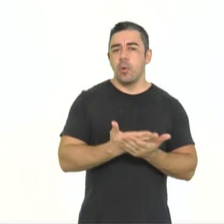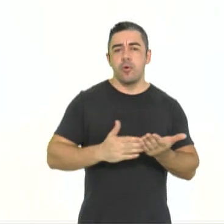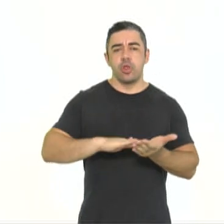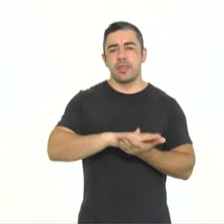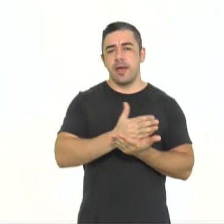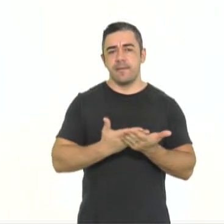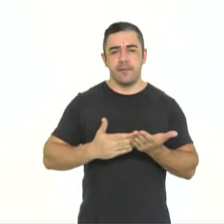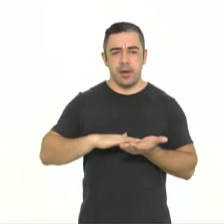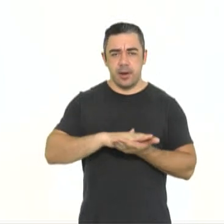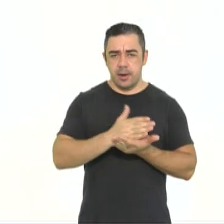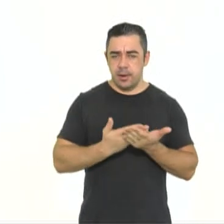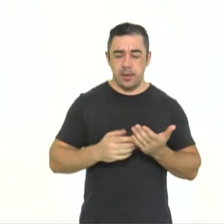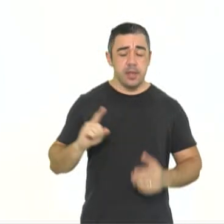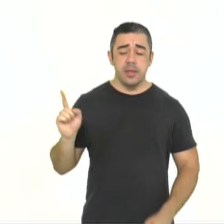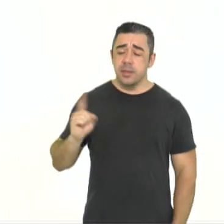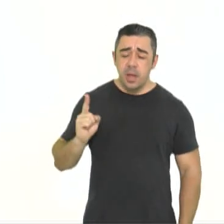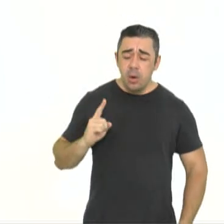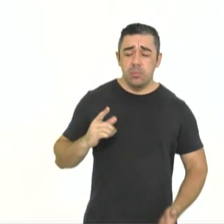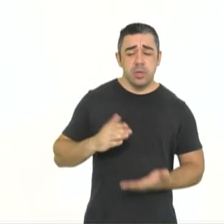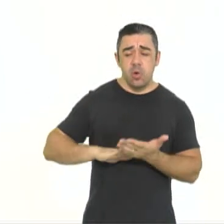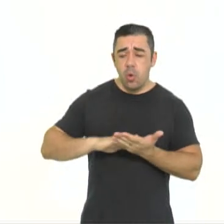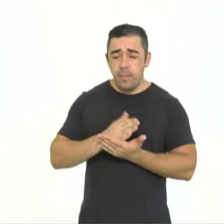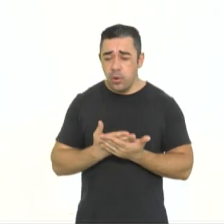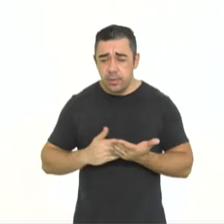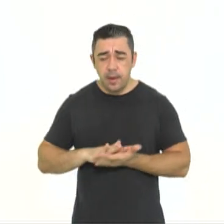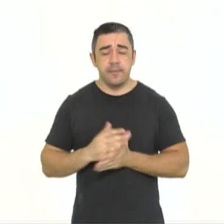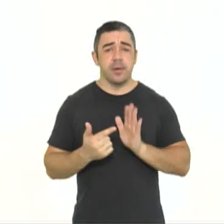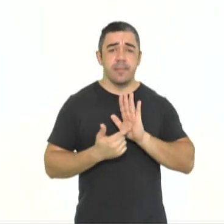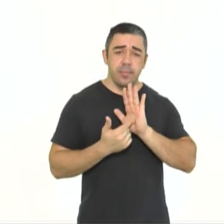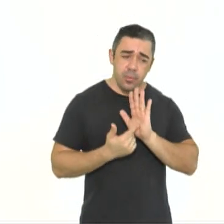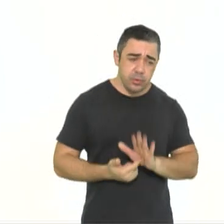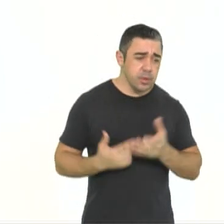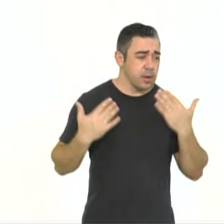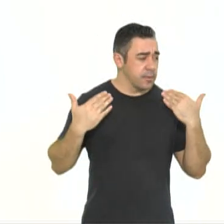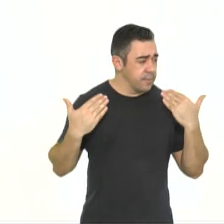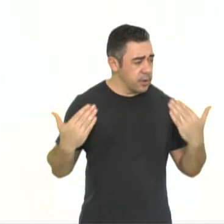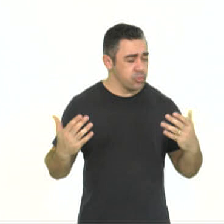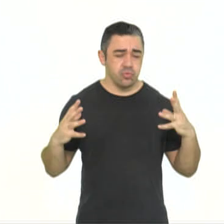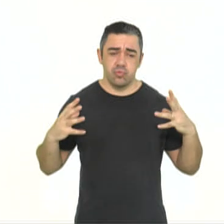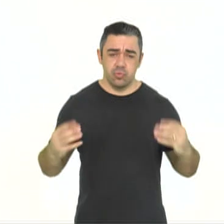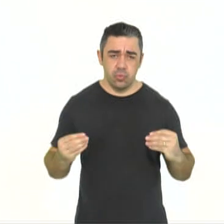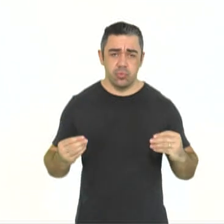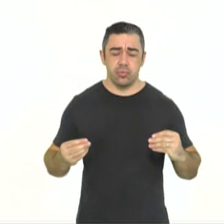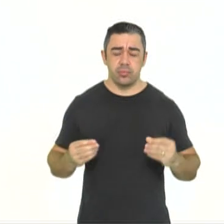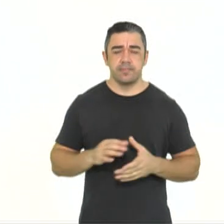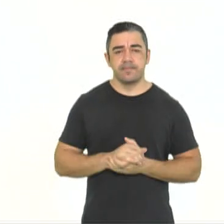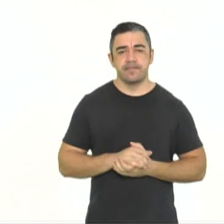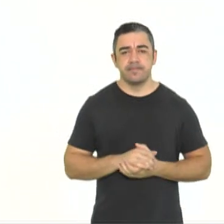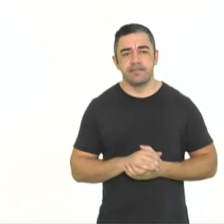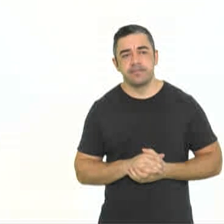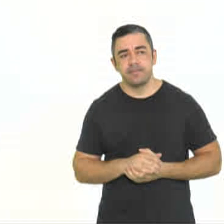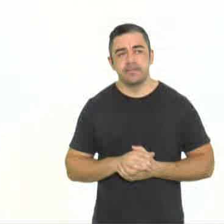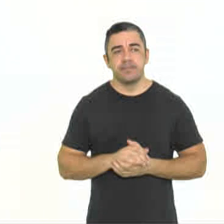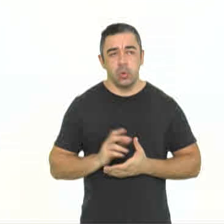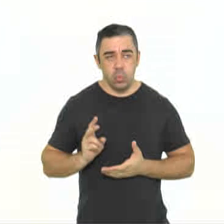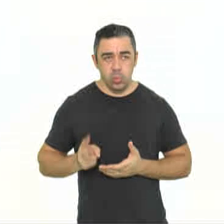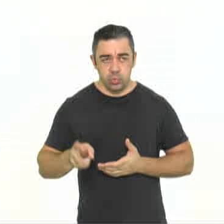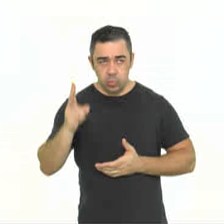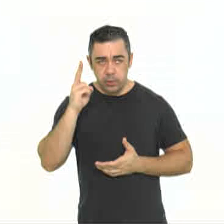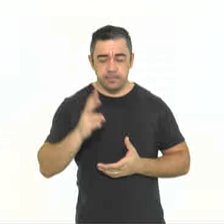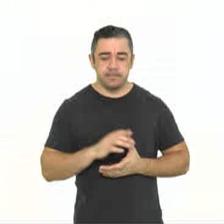incomodava. Então, mas não se incomodava em mostrar diante de todo mundo, certo?